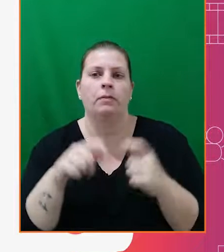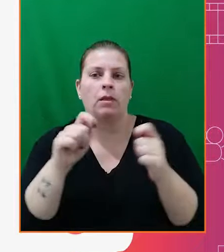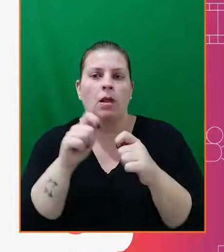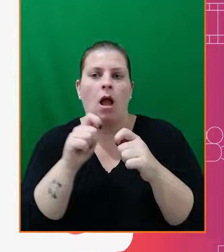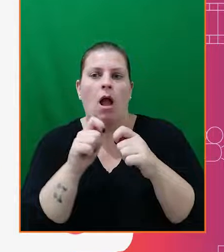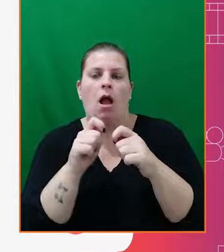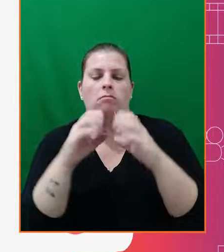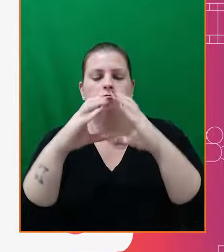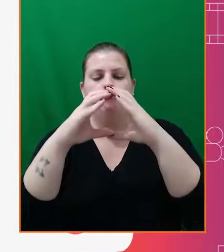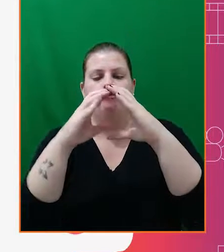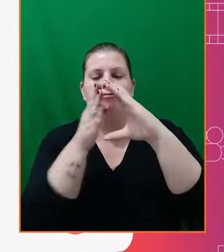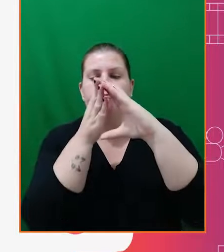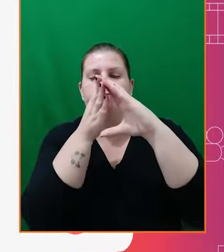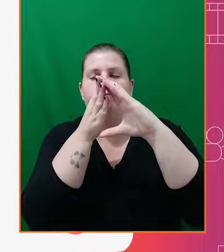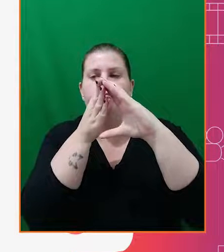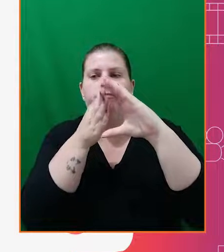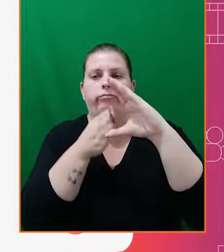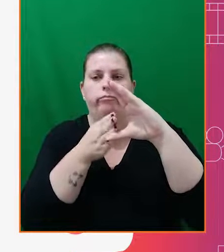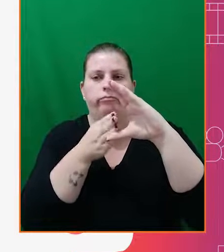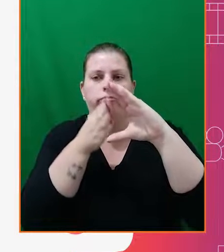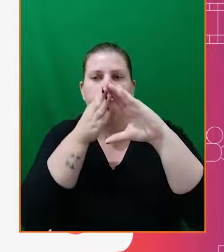essa esfera aqui no meio.